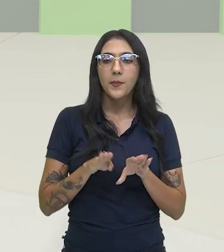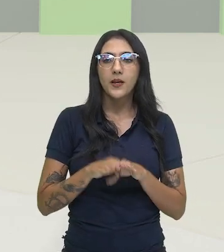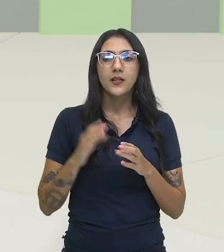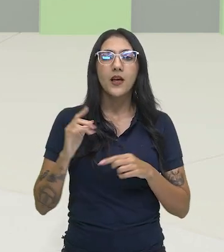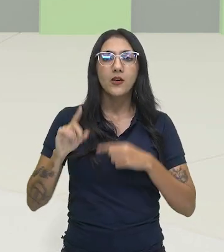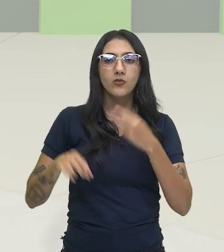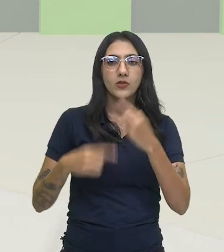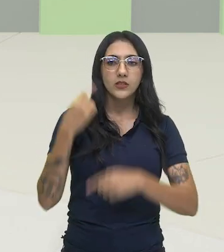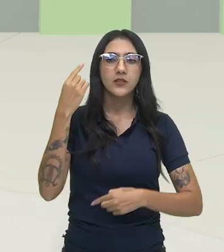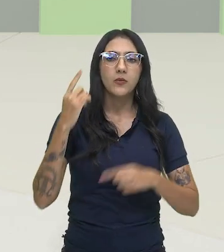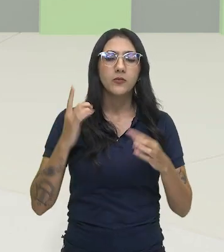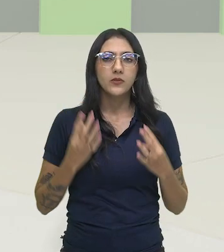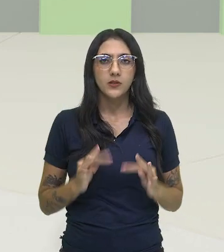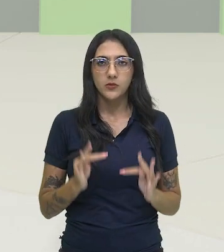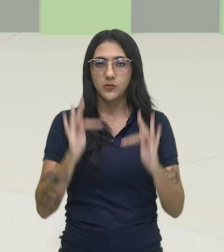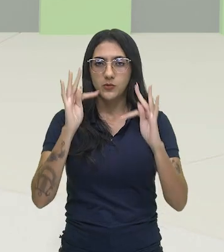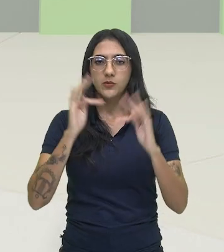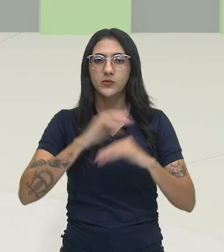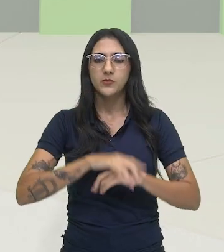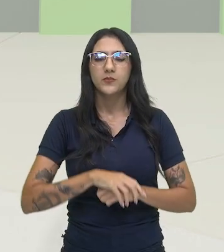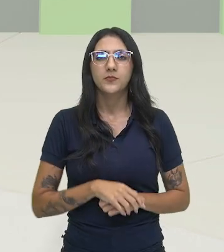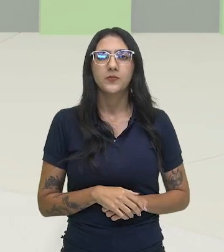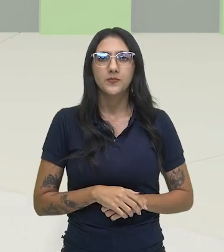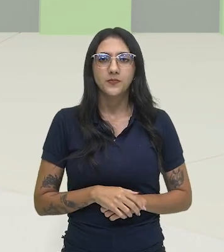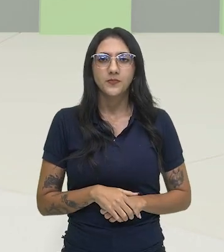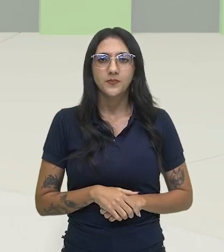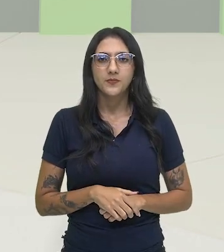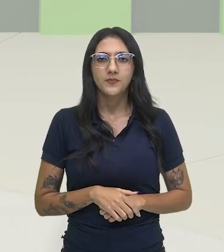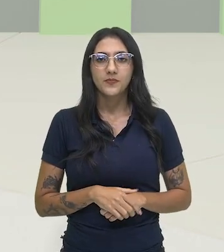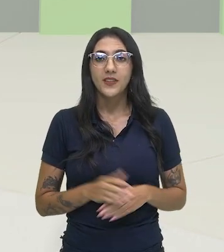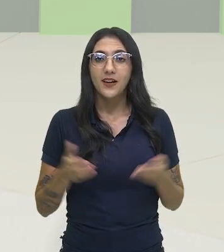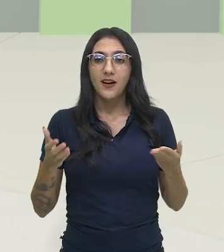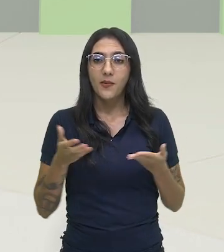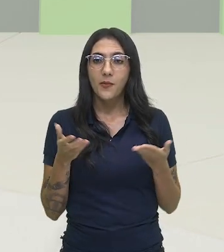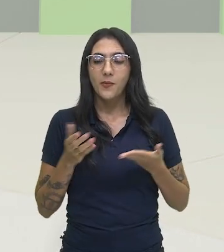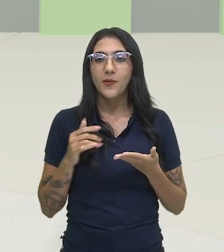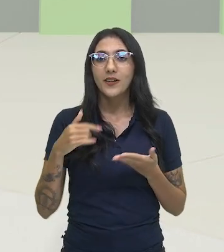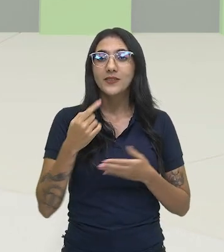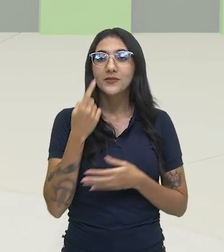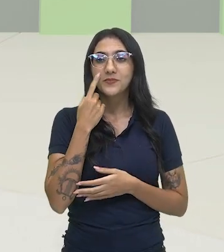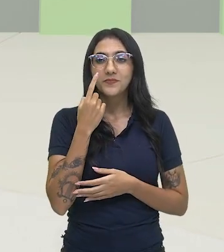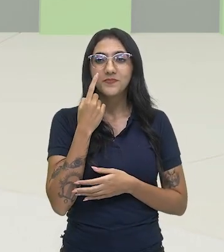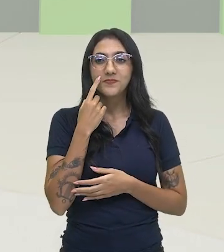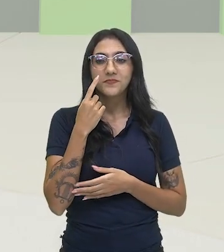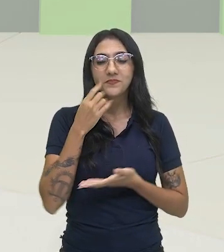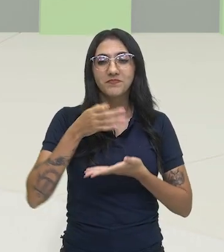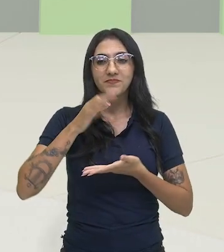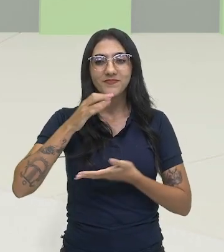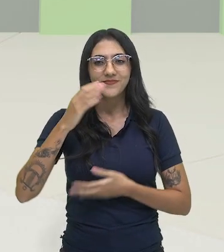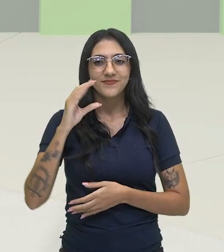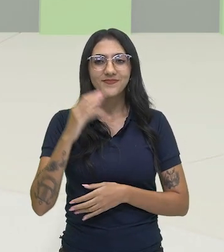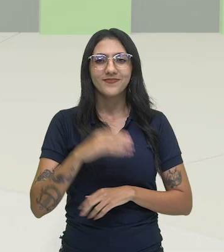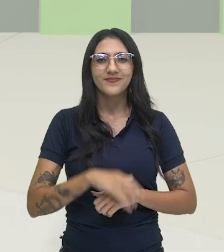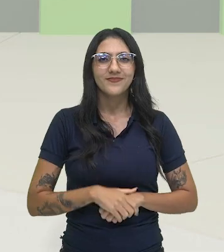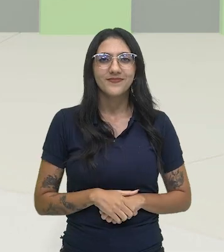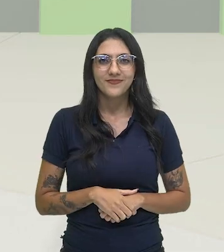inovação e tecnologia. E agora, vamos lá para o Café